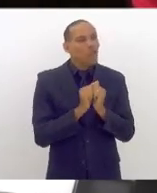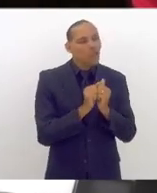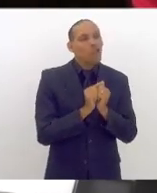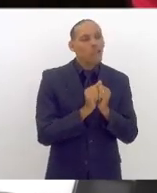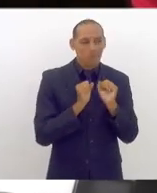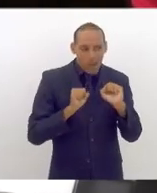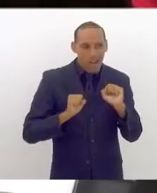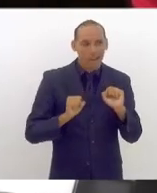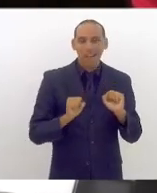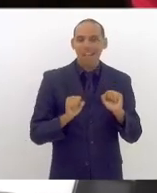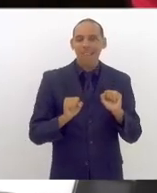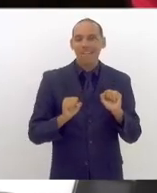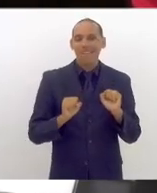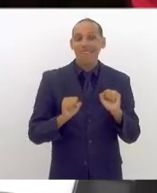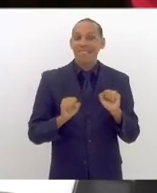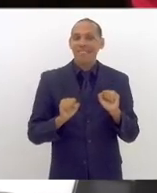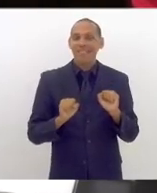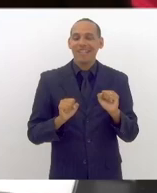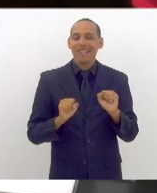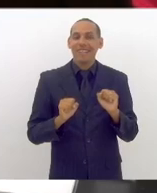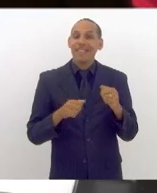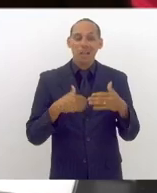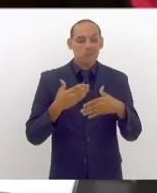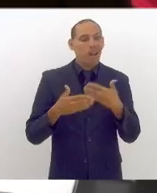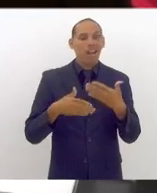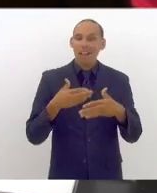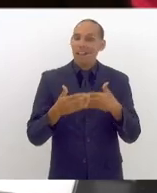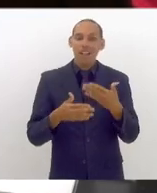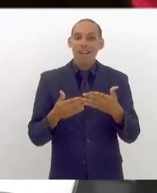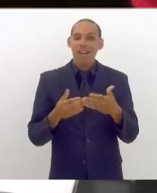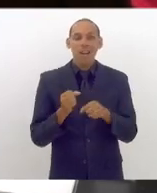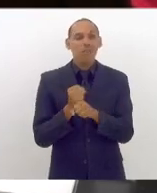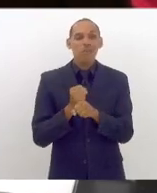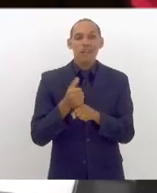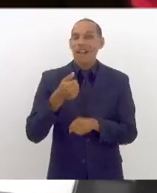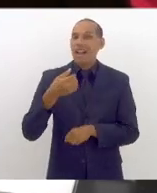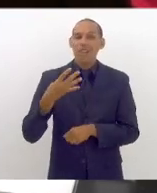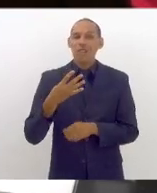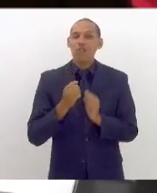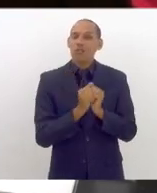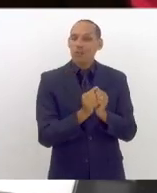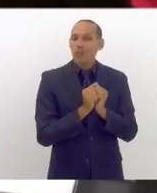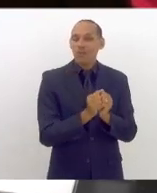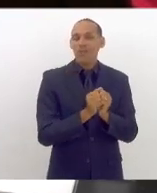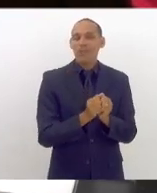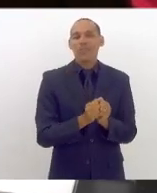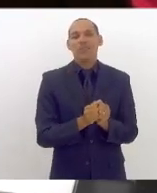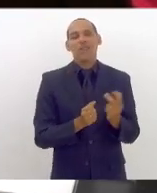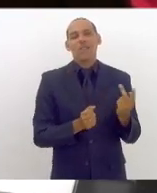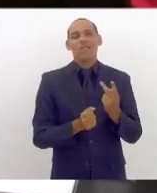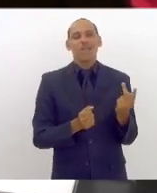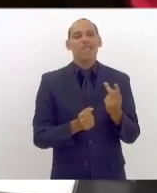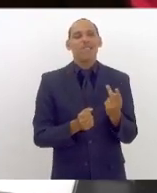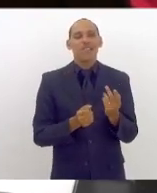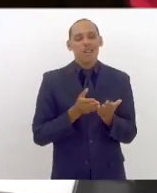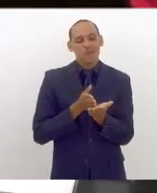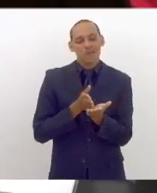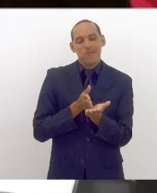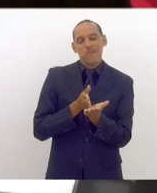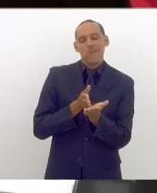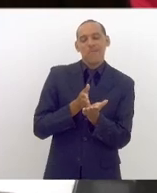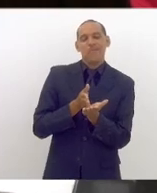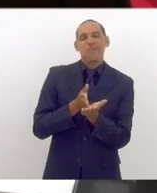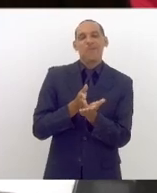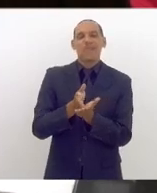balada aí E desde então são 14 anos de paranoide com Heitor numa trajetória que eu